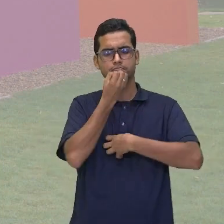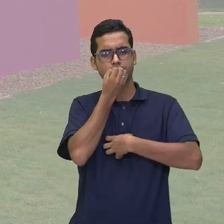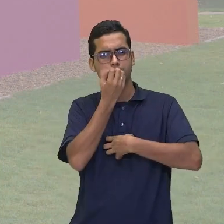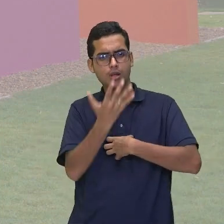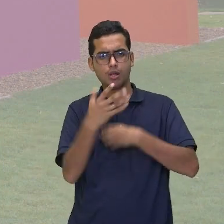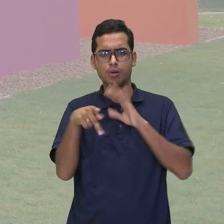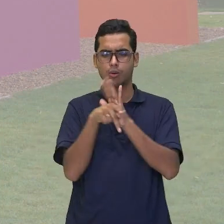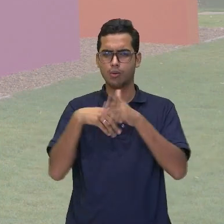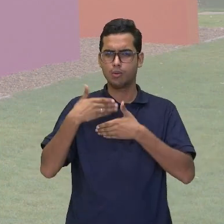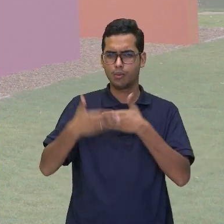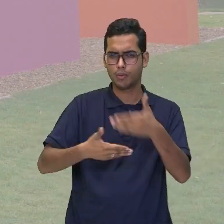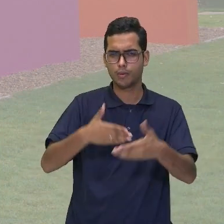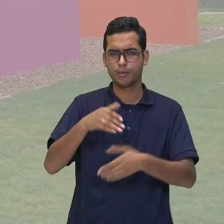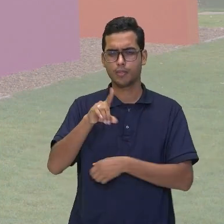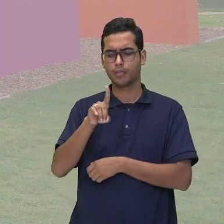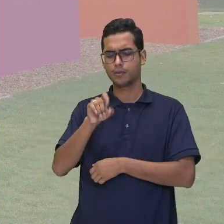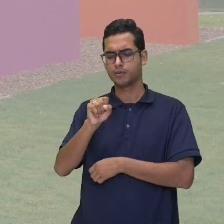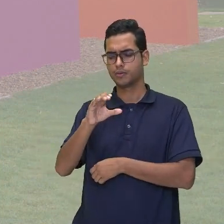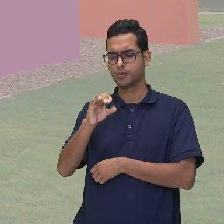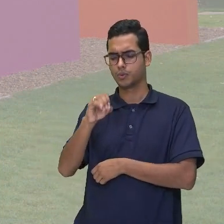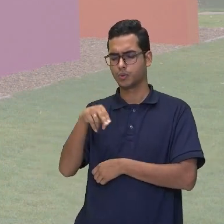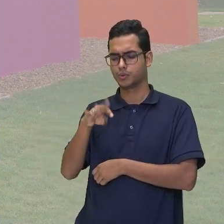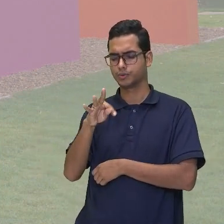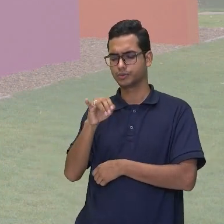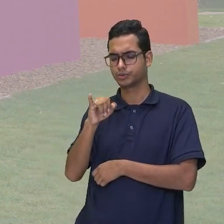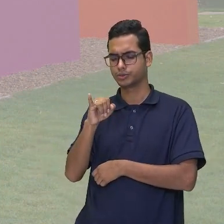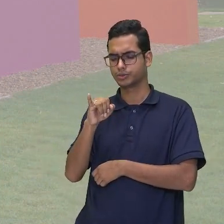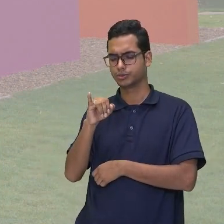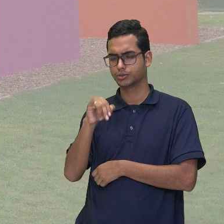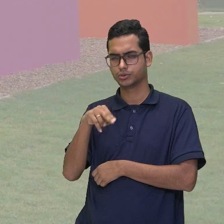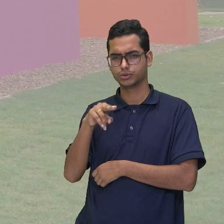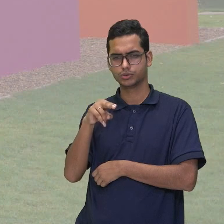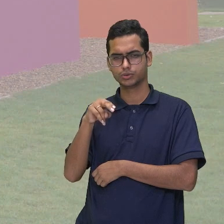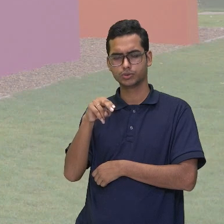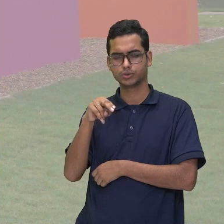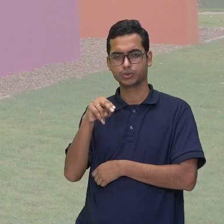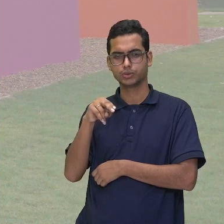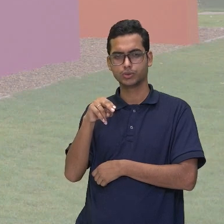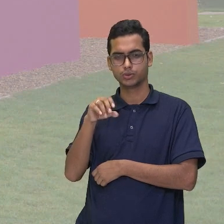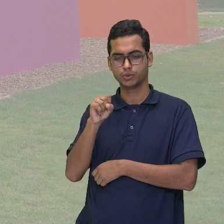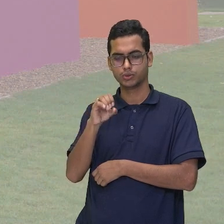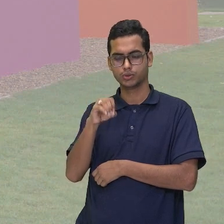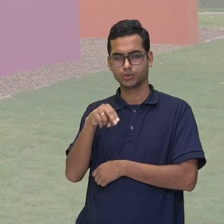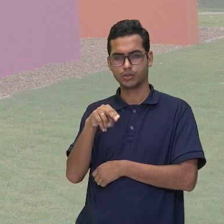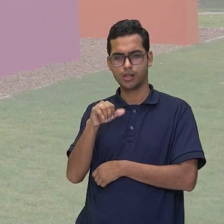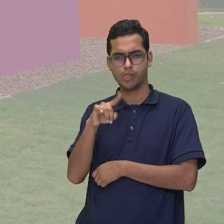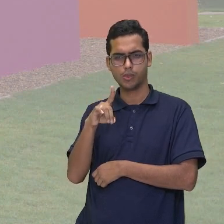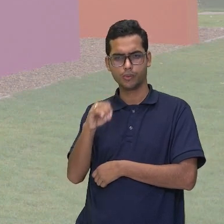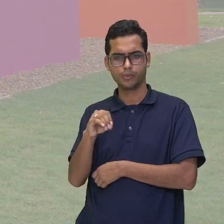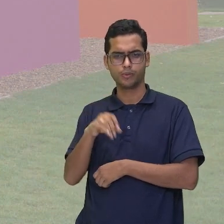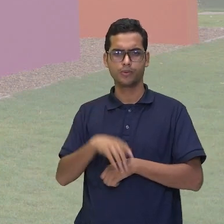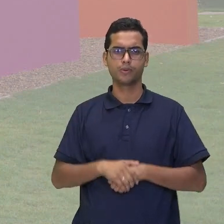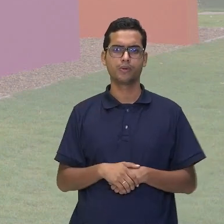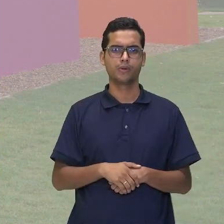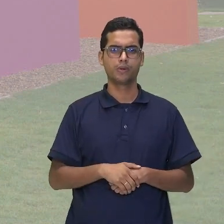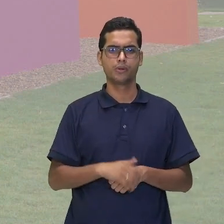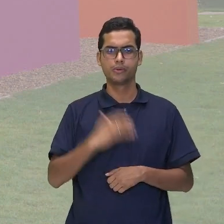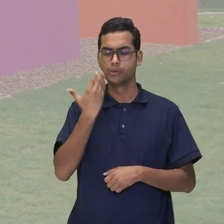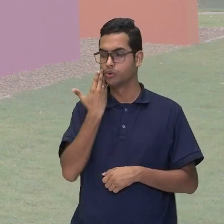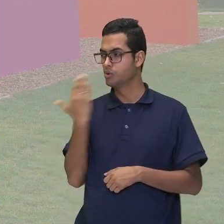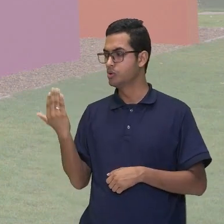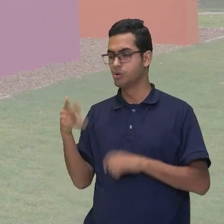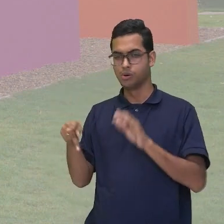descondicionado. Então, esse é o nome dessa instalação, é chamada Magic Square